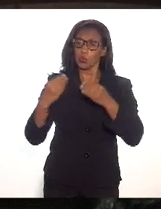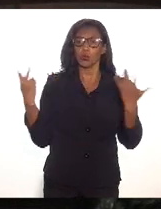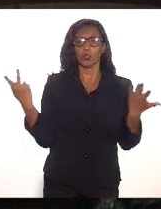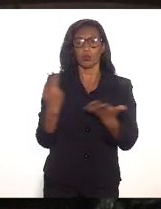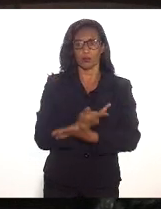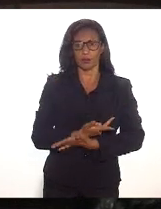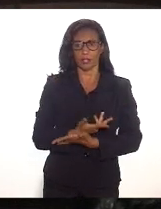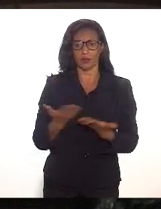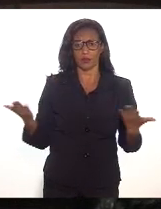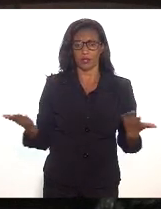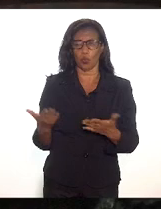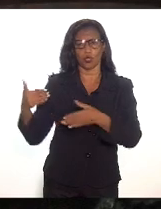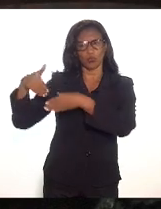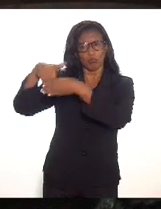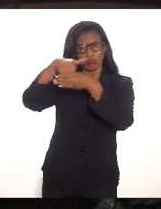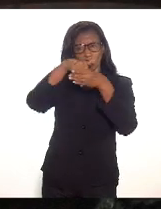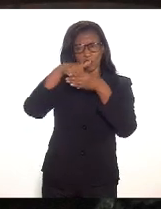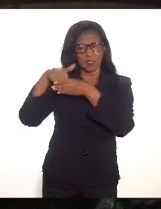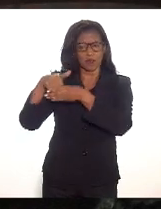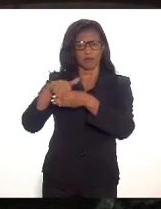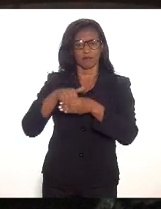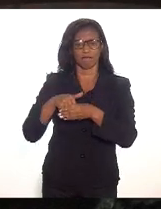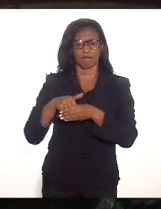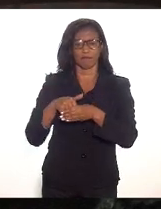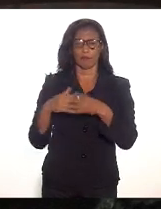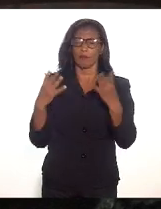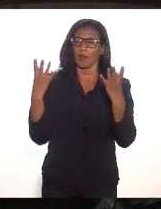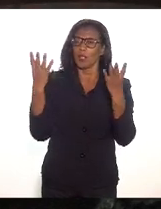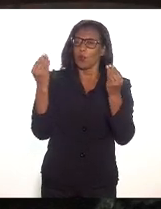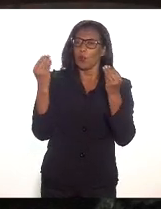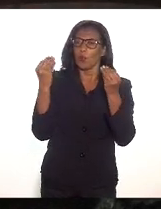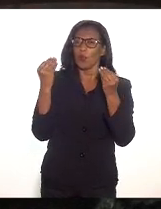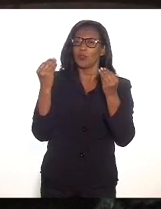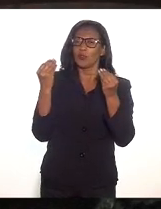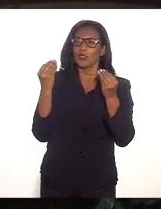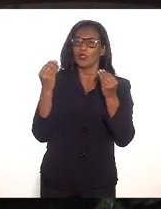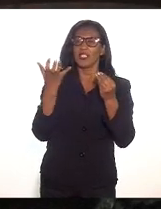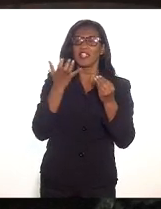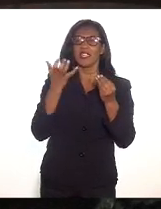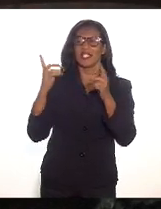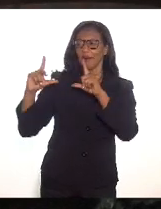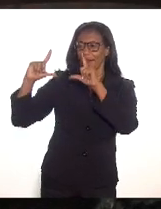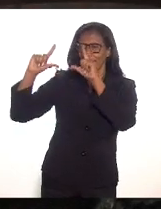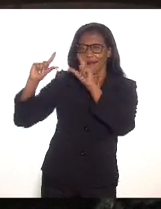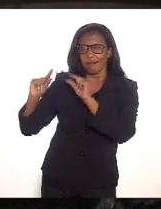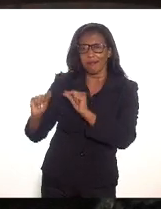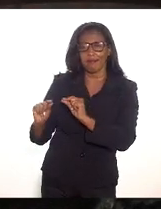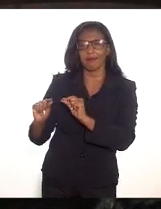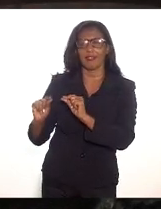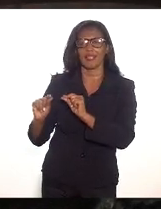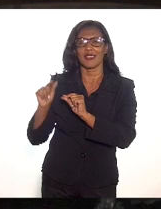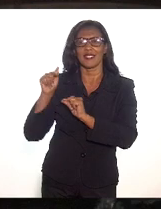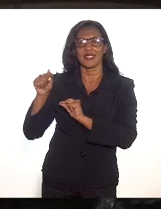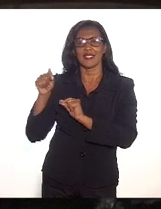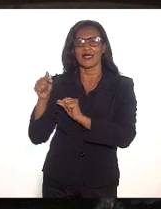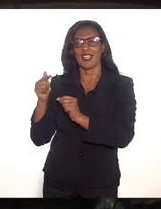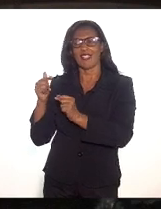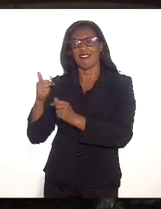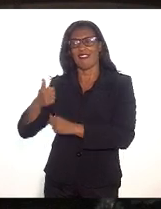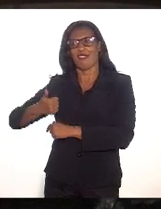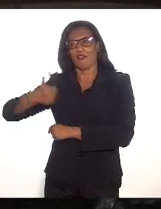hoje, nessa votação que muitos tentaram reduzir a um debate de ser a favor ou